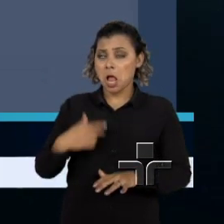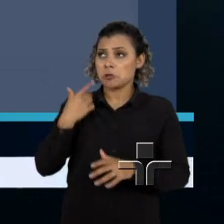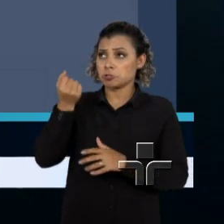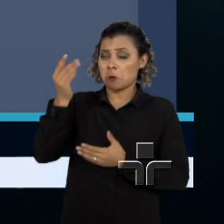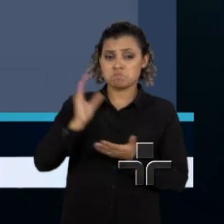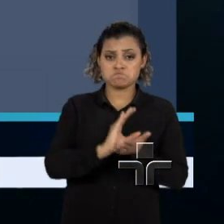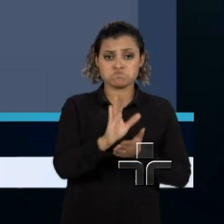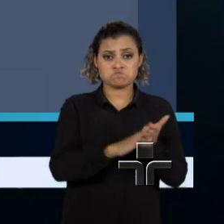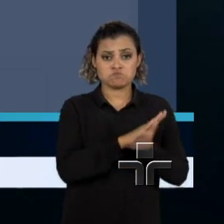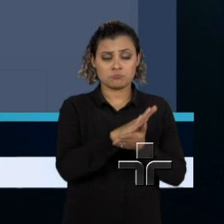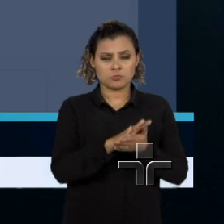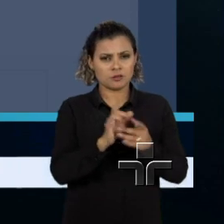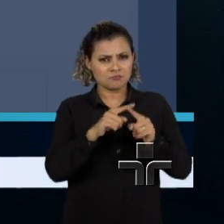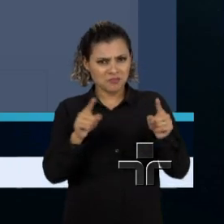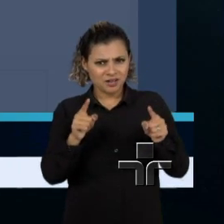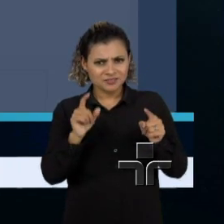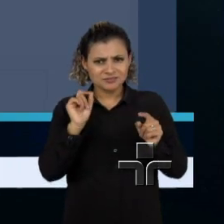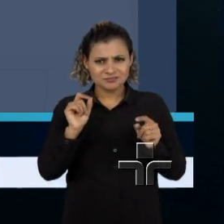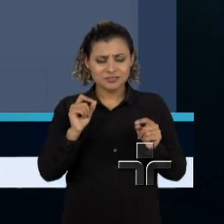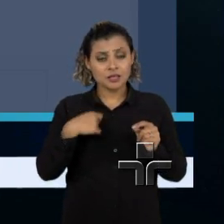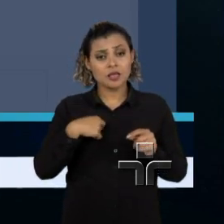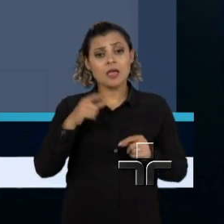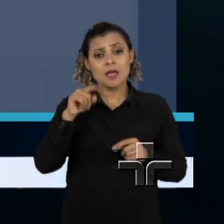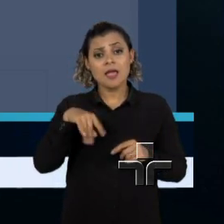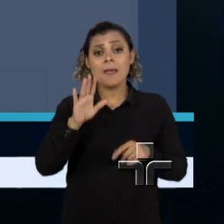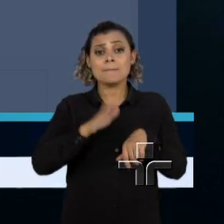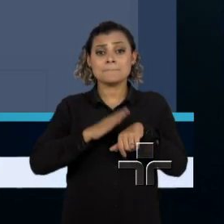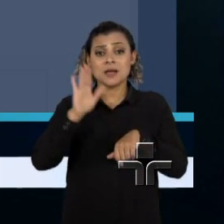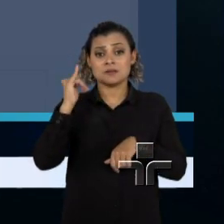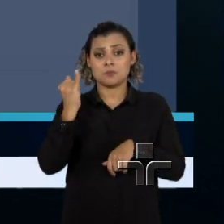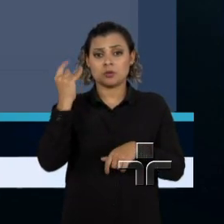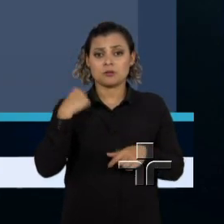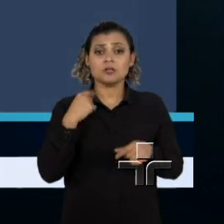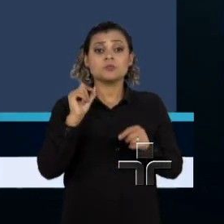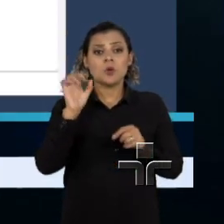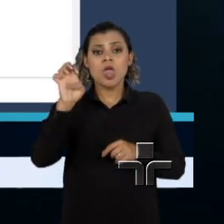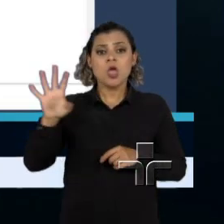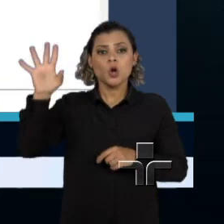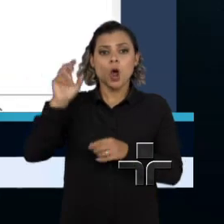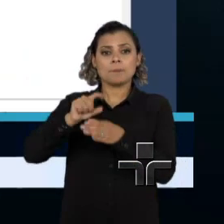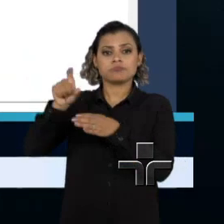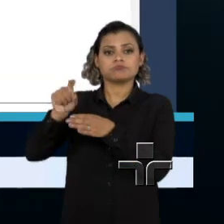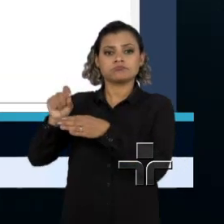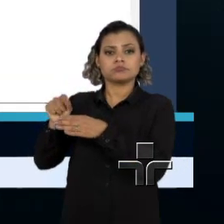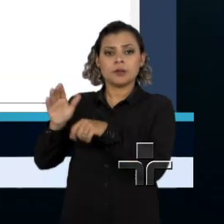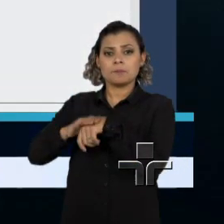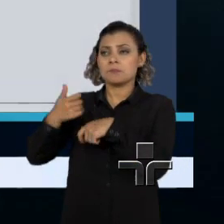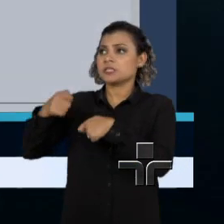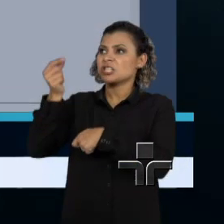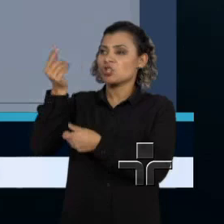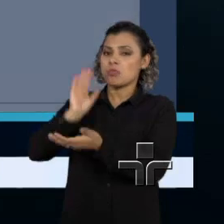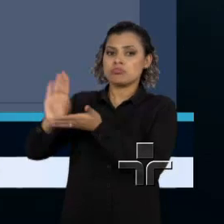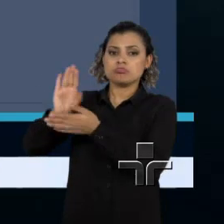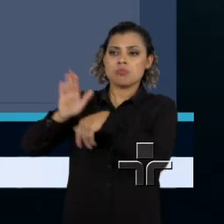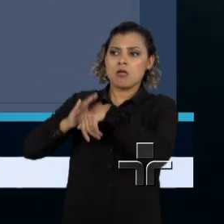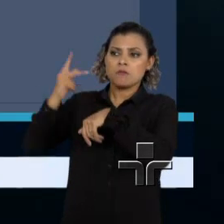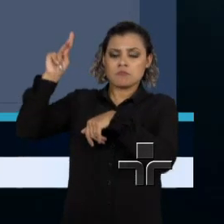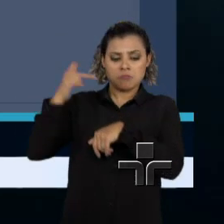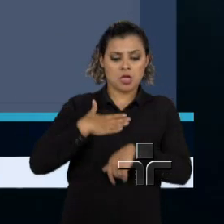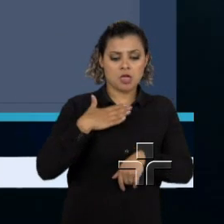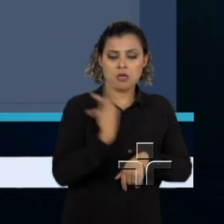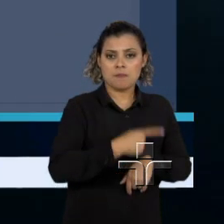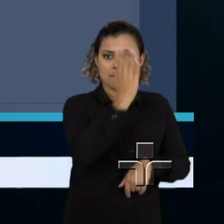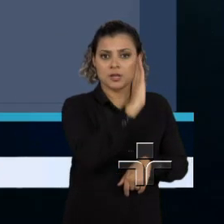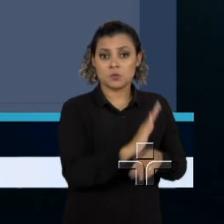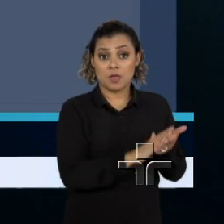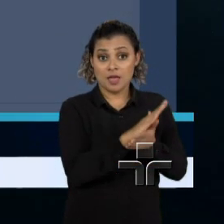de que os recursos são mais relevantes para reflorestar a Europa. A reportagem diz que no programa Roda Viva, o